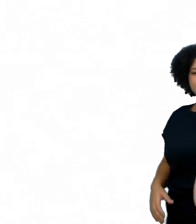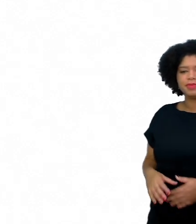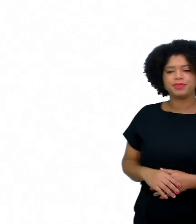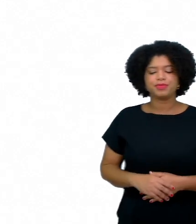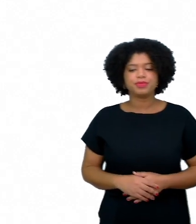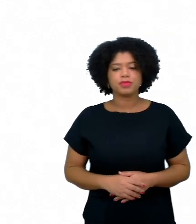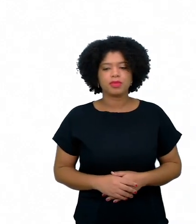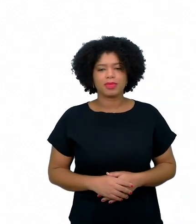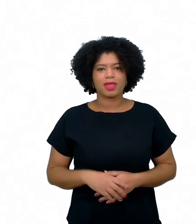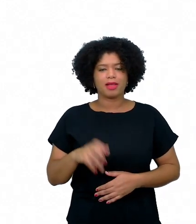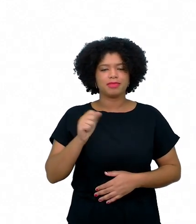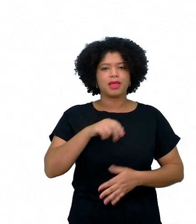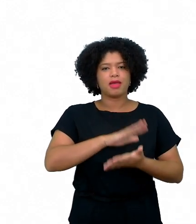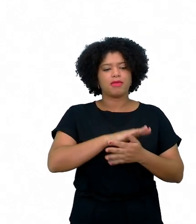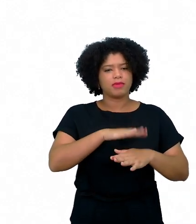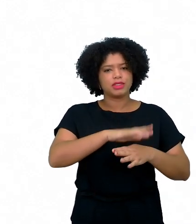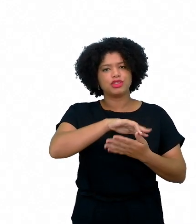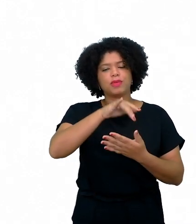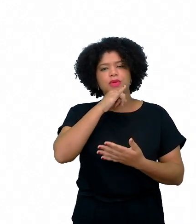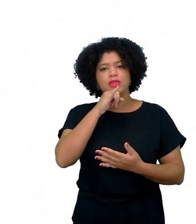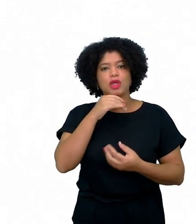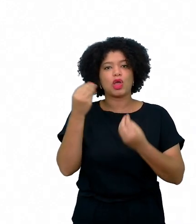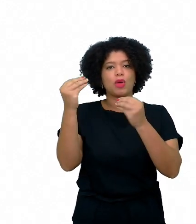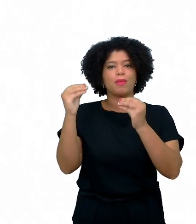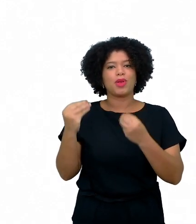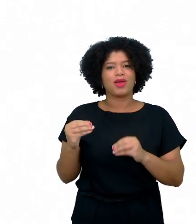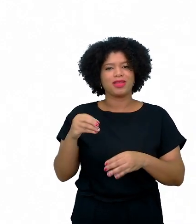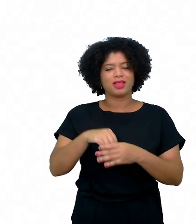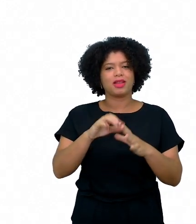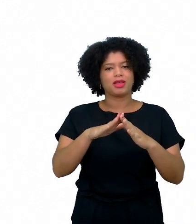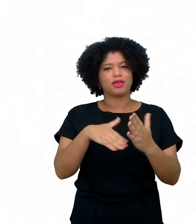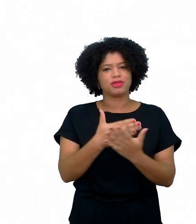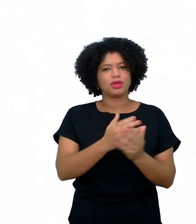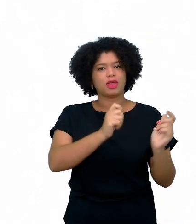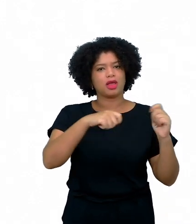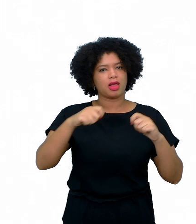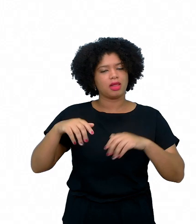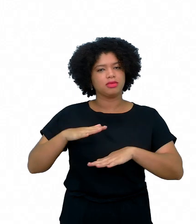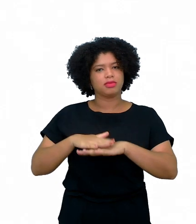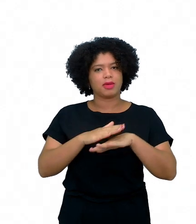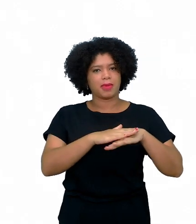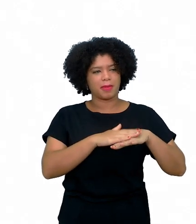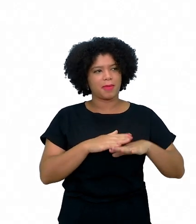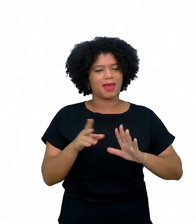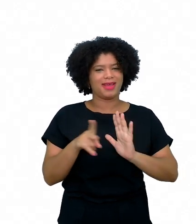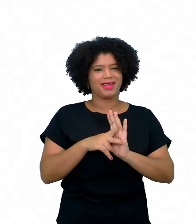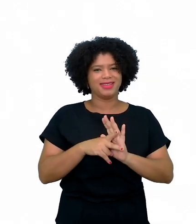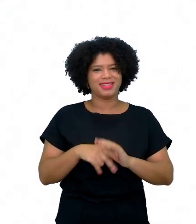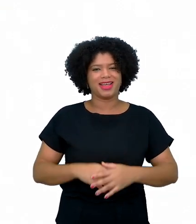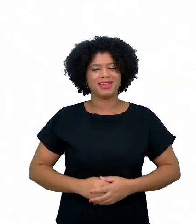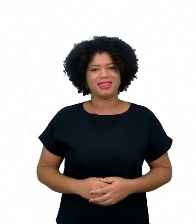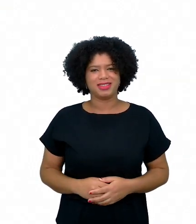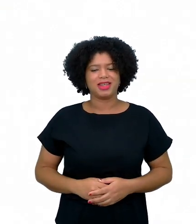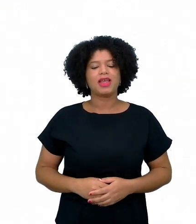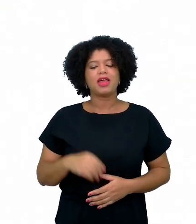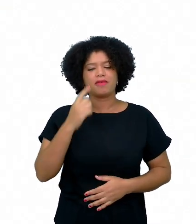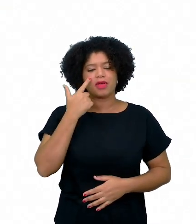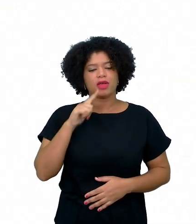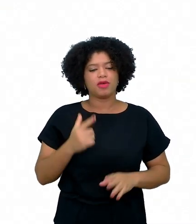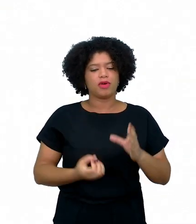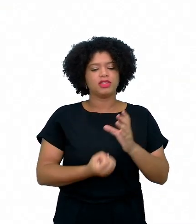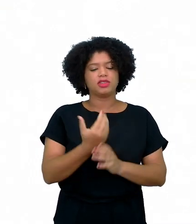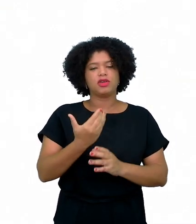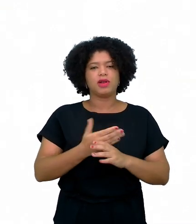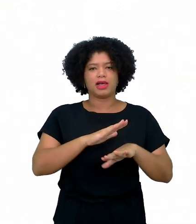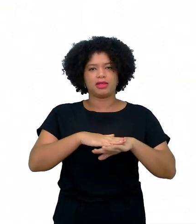alguma coisa para colocar no blog da escola, né? Então, aqui, essa criação, os